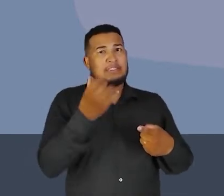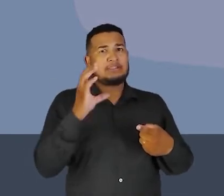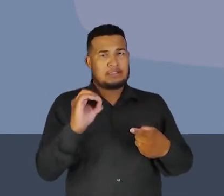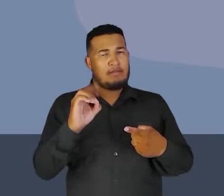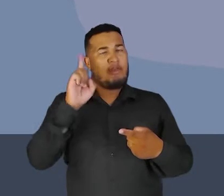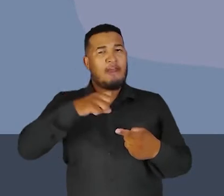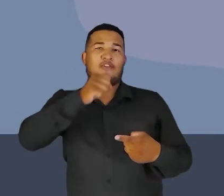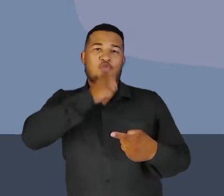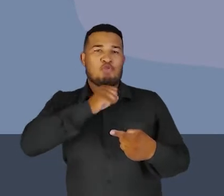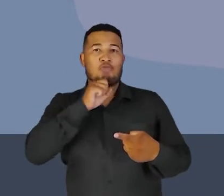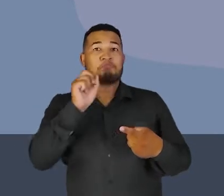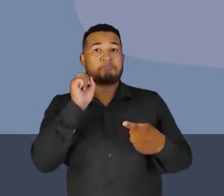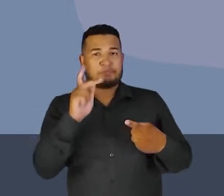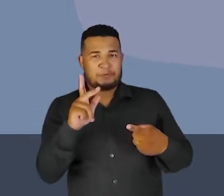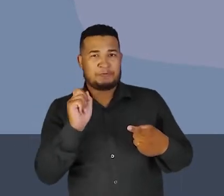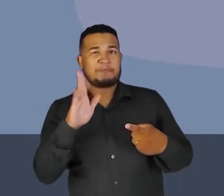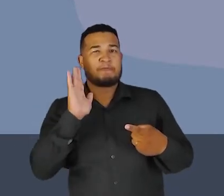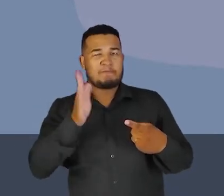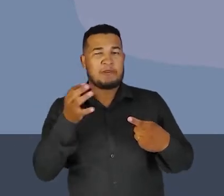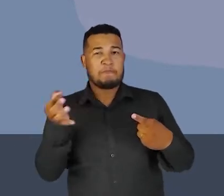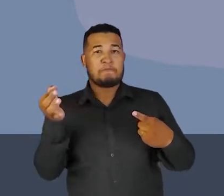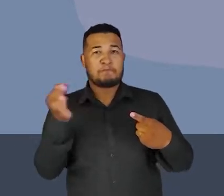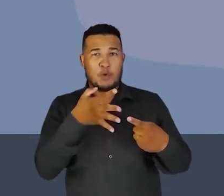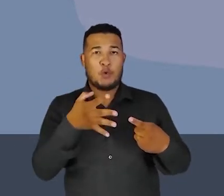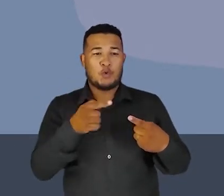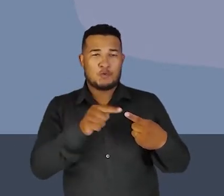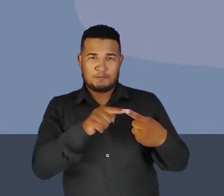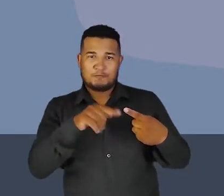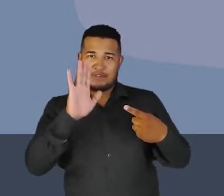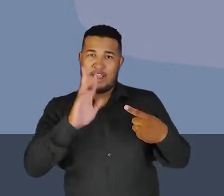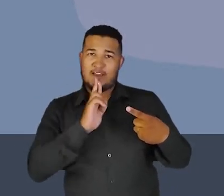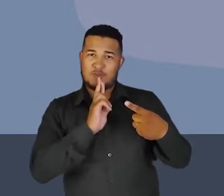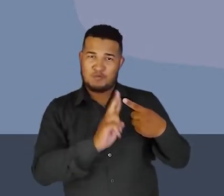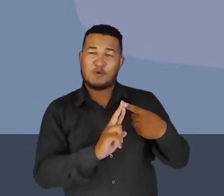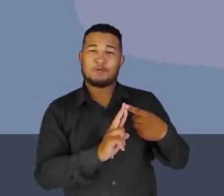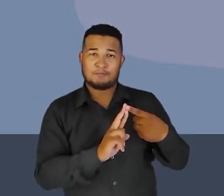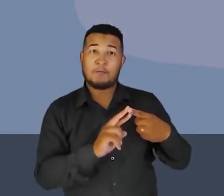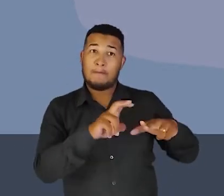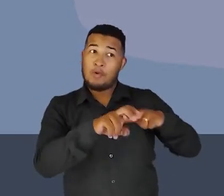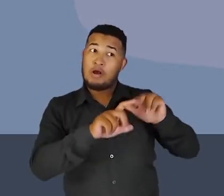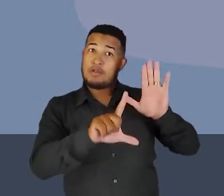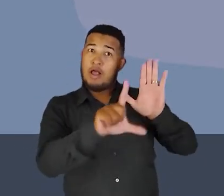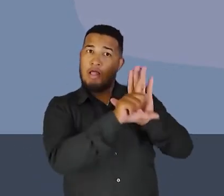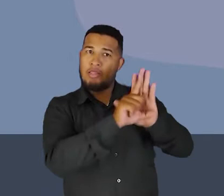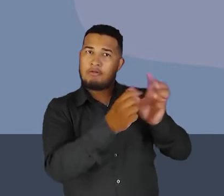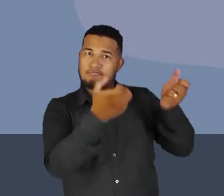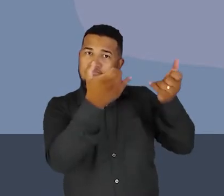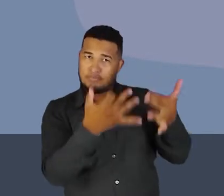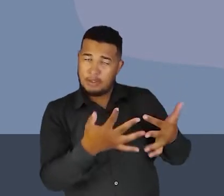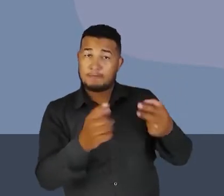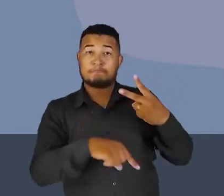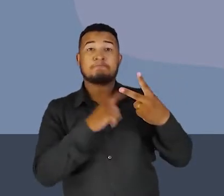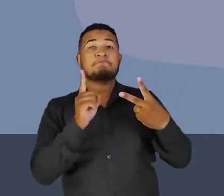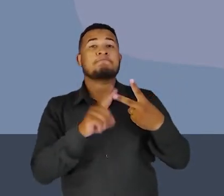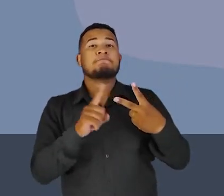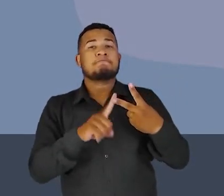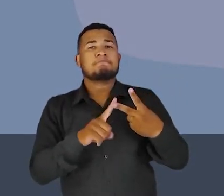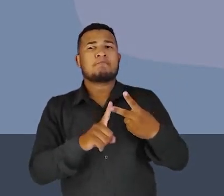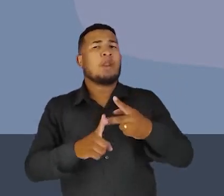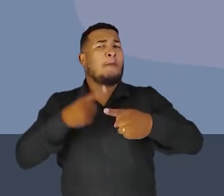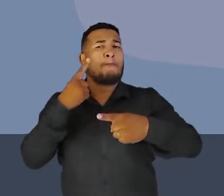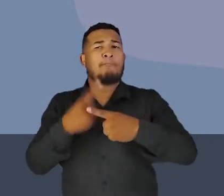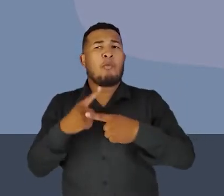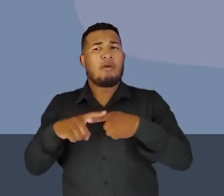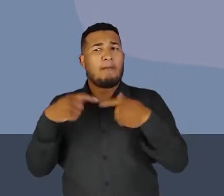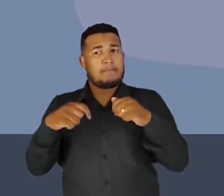considerada idosa? A partir dos 60 anos, de acordo com o Estatuto do Idoso. E por que